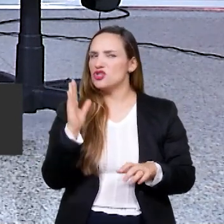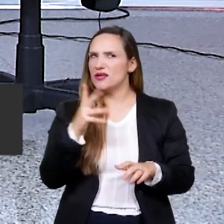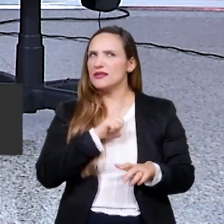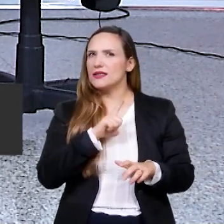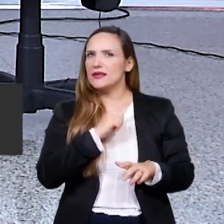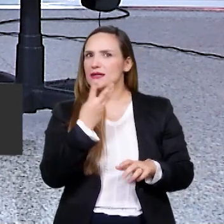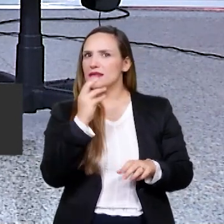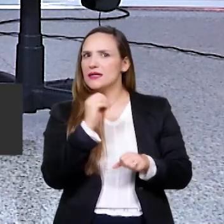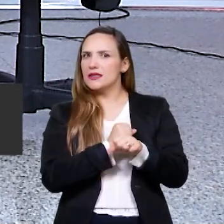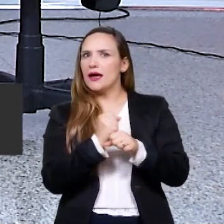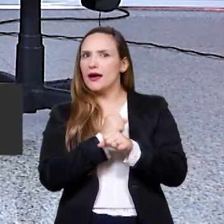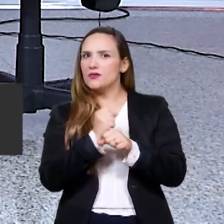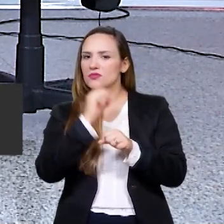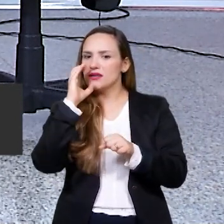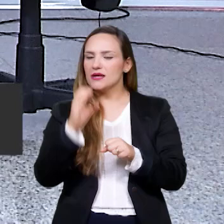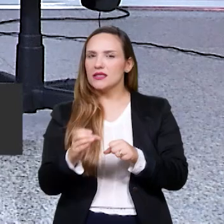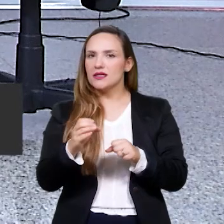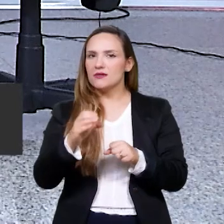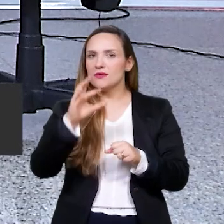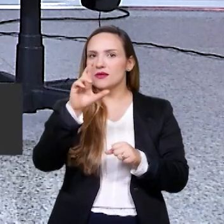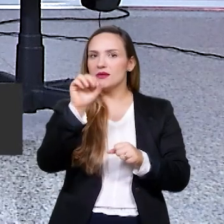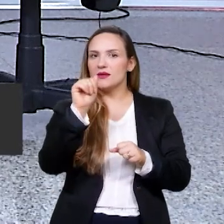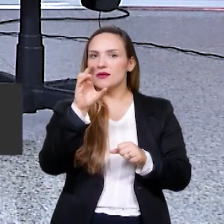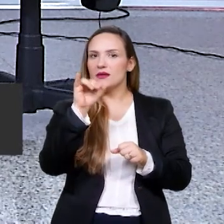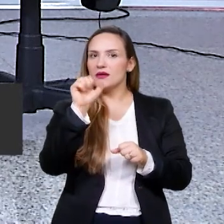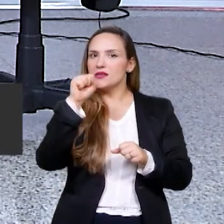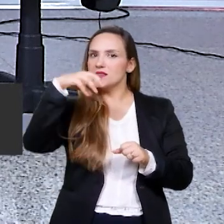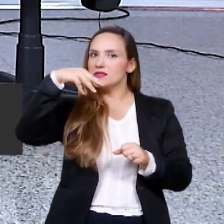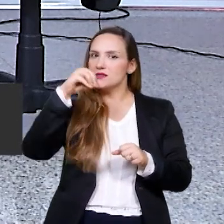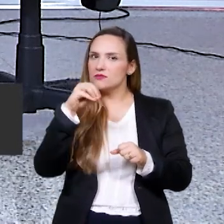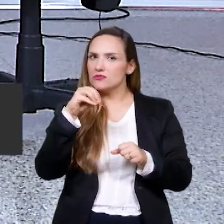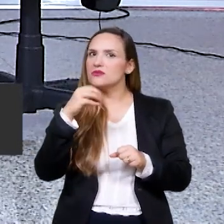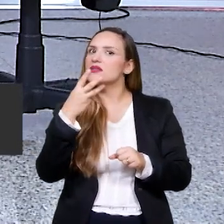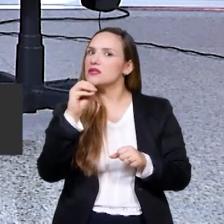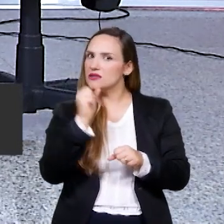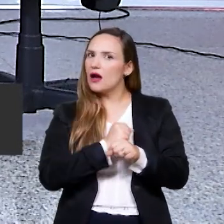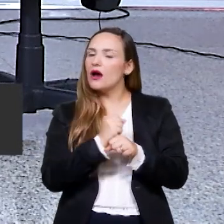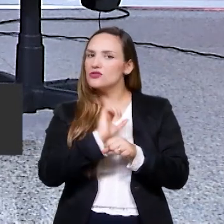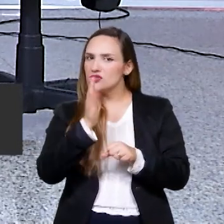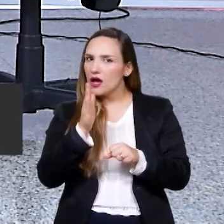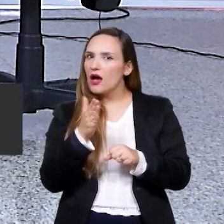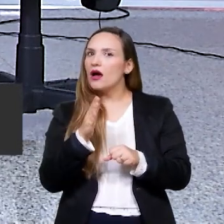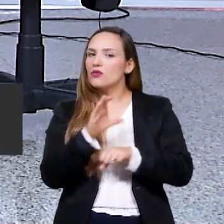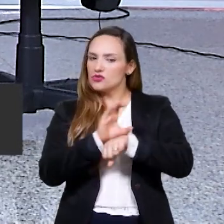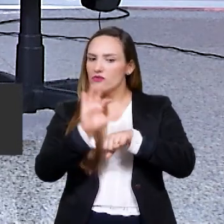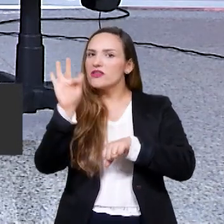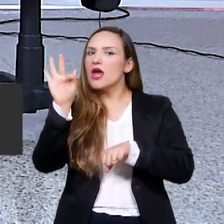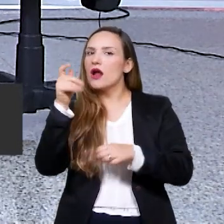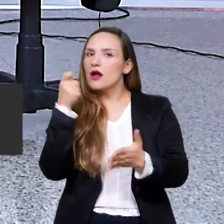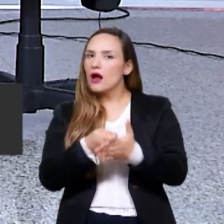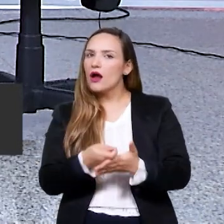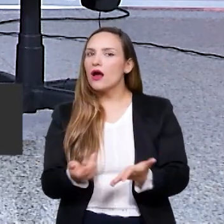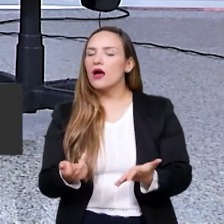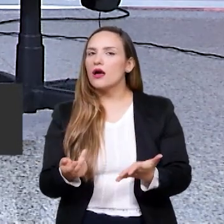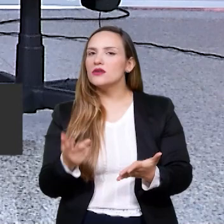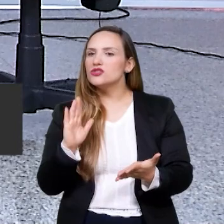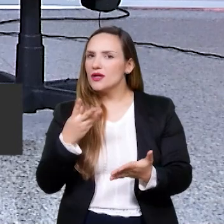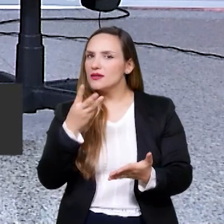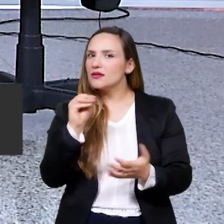de 88. Exatamente, né? E aí não ficar em silêncio, né? A gente tem